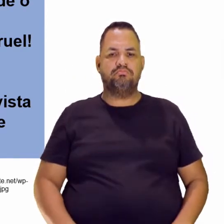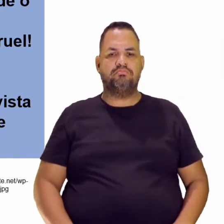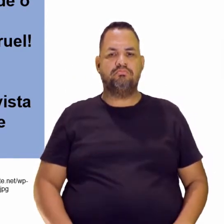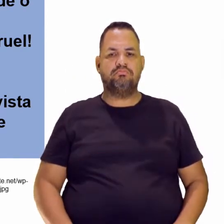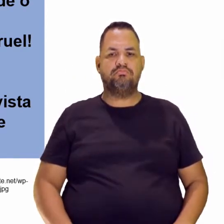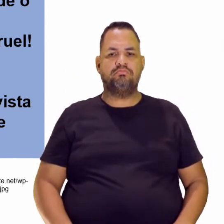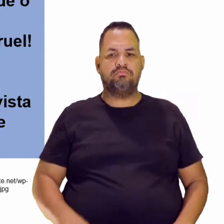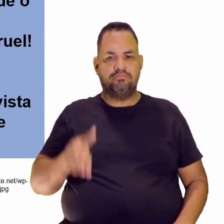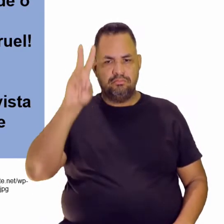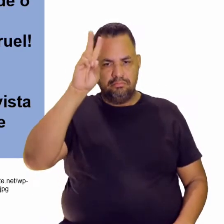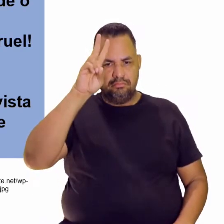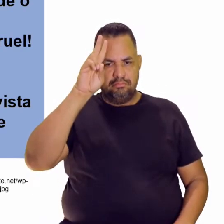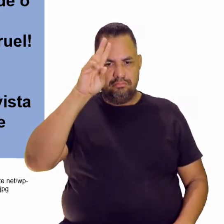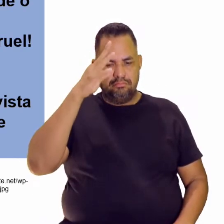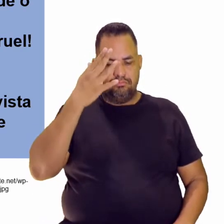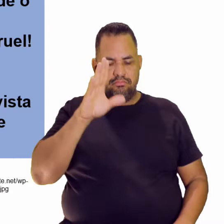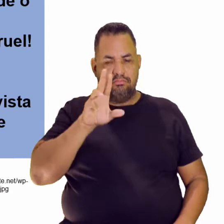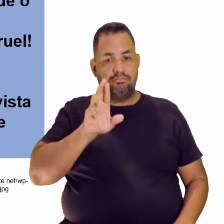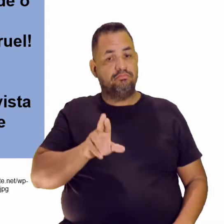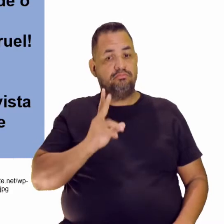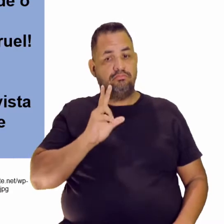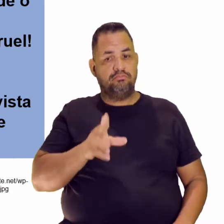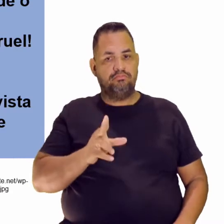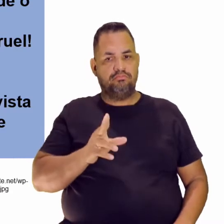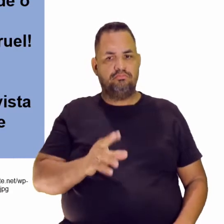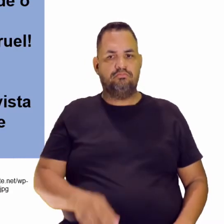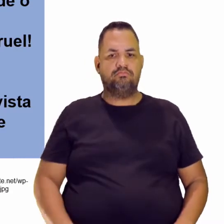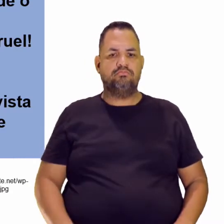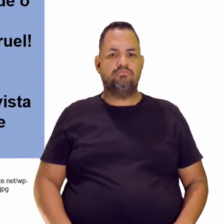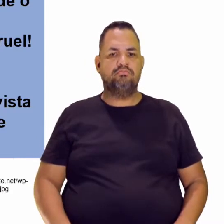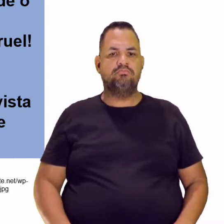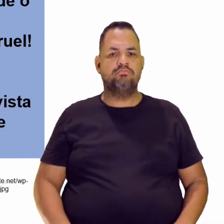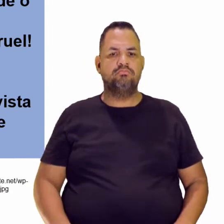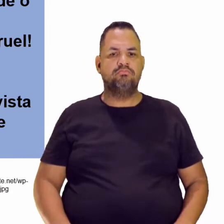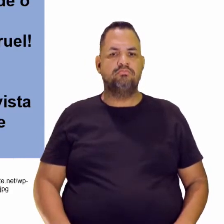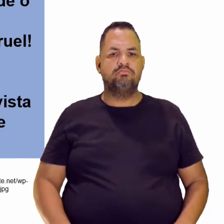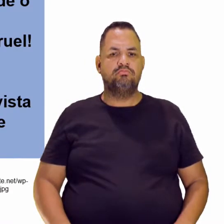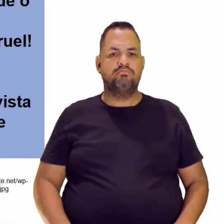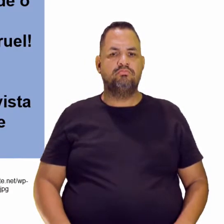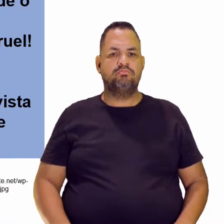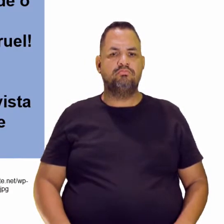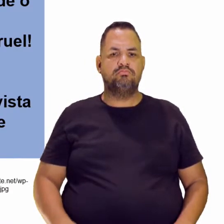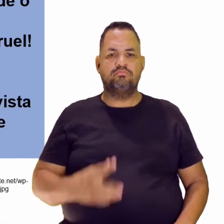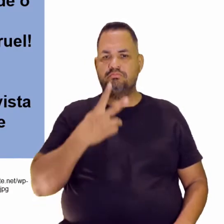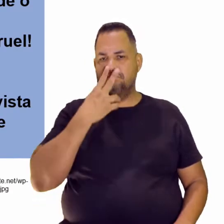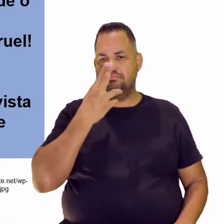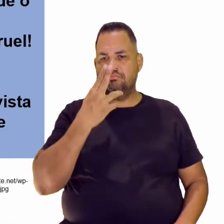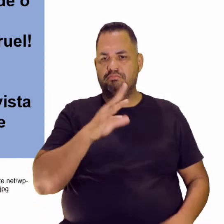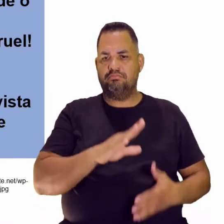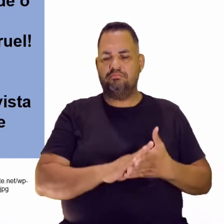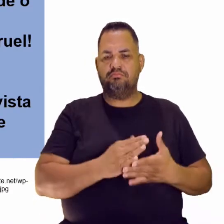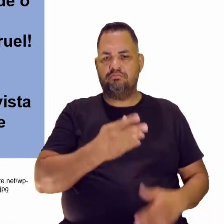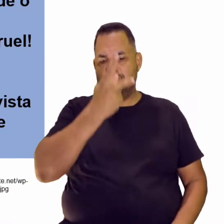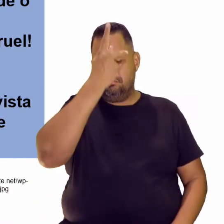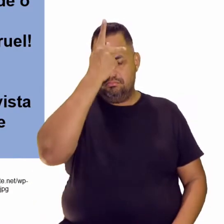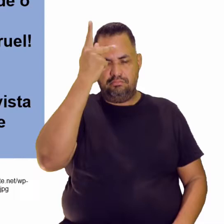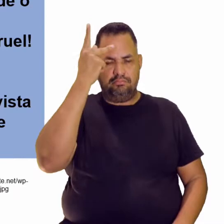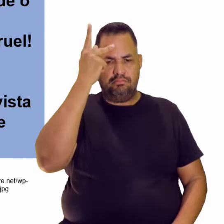Interessante, uma história semelhante, né? Assim, guardada as devidas proporções, a pessoas que